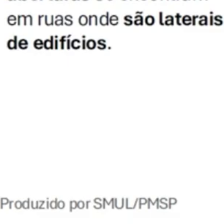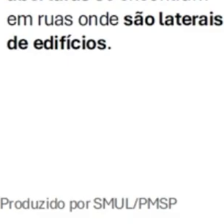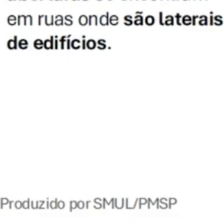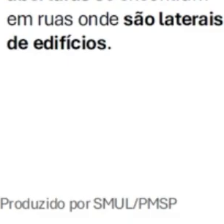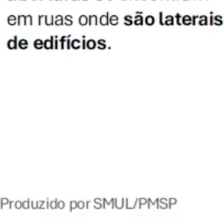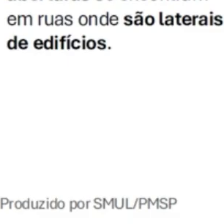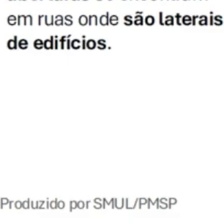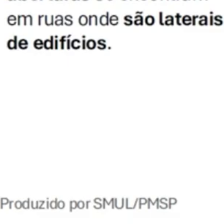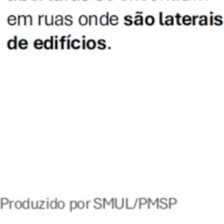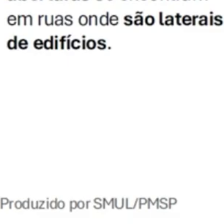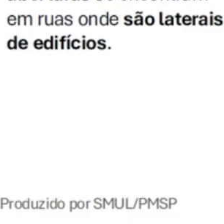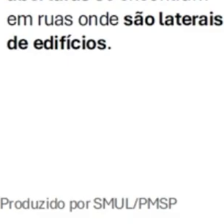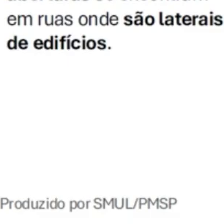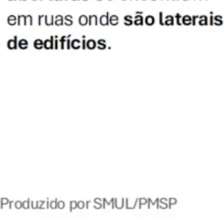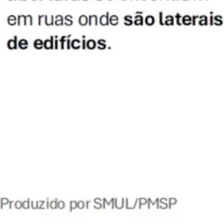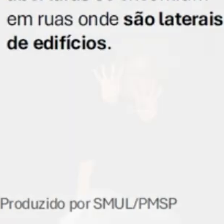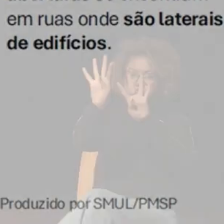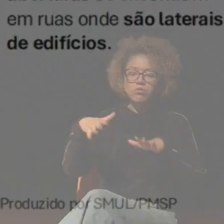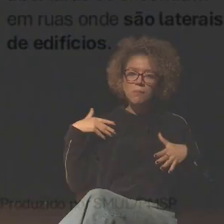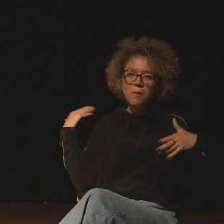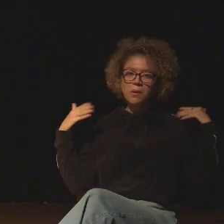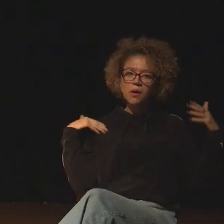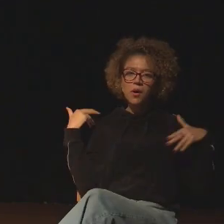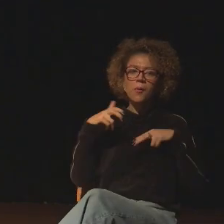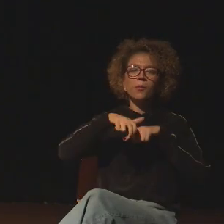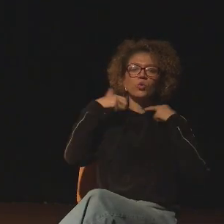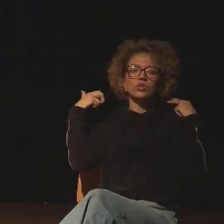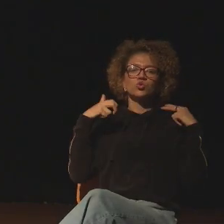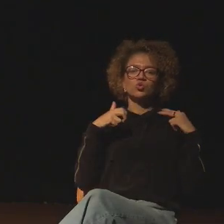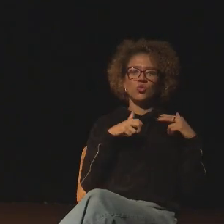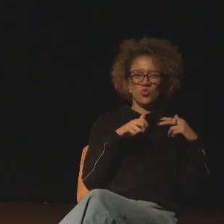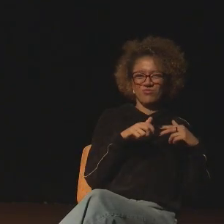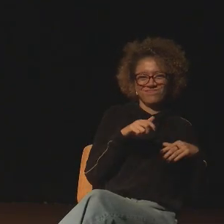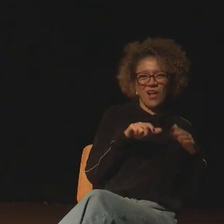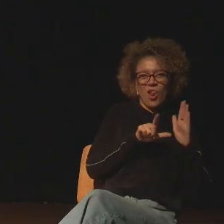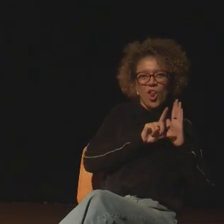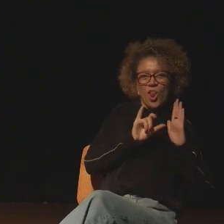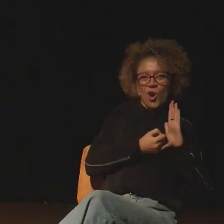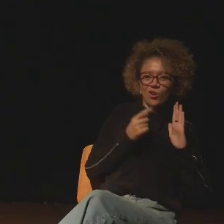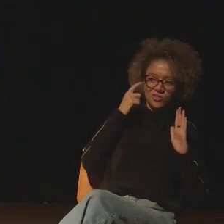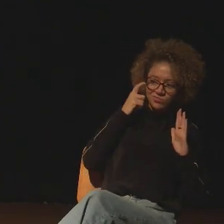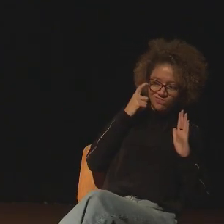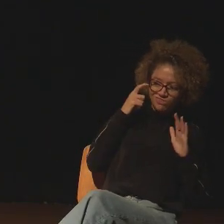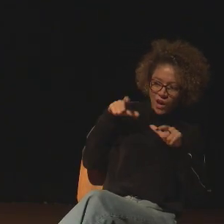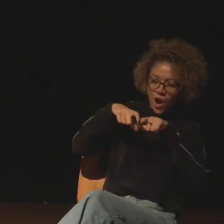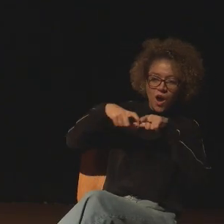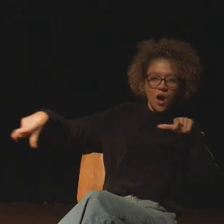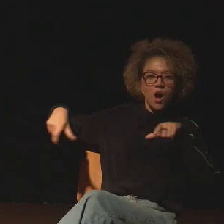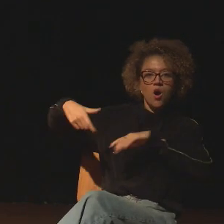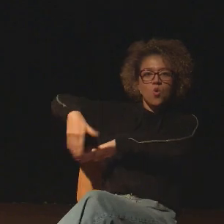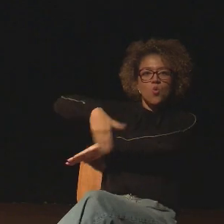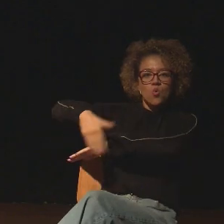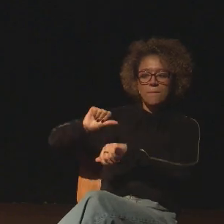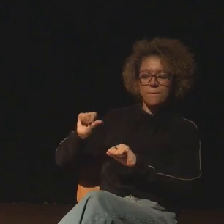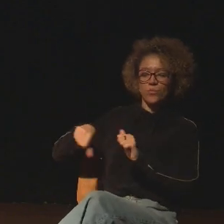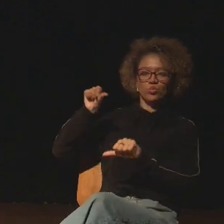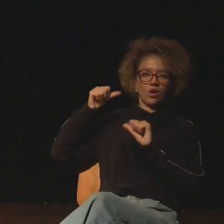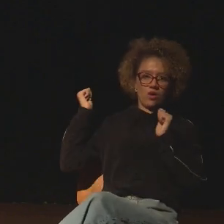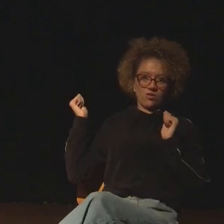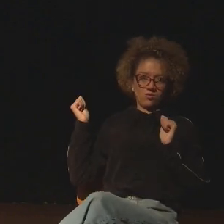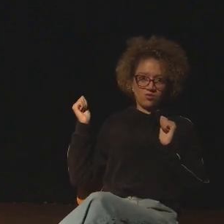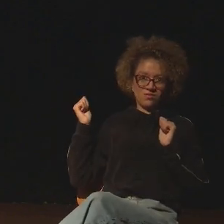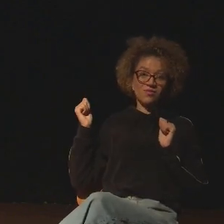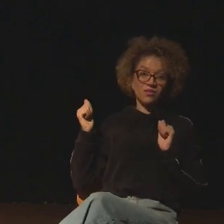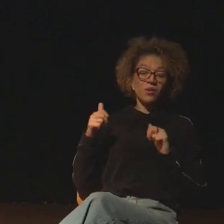comércios perceberam isso e passaram a alterar suas fachadas para atender essa demanda. Isso faz com que as